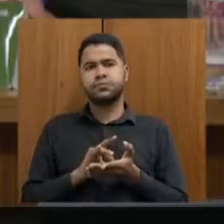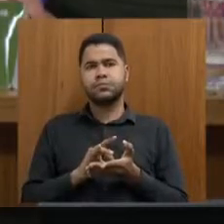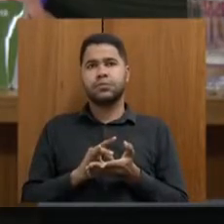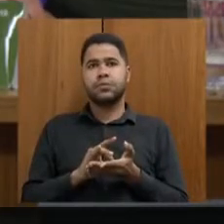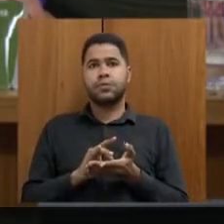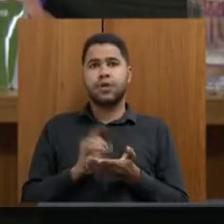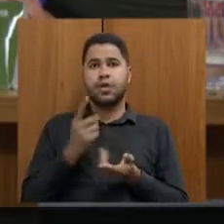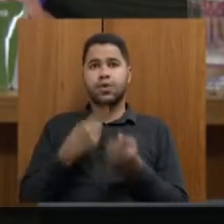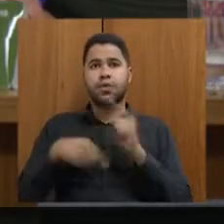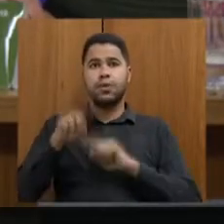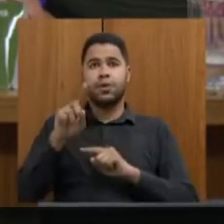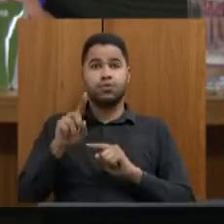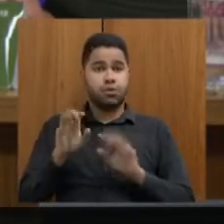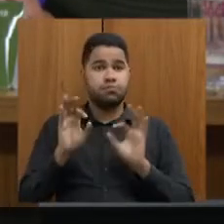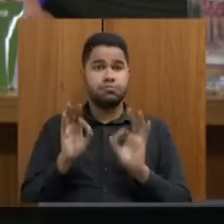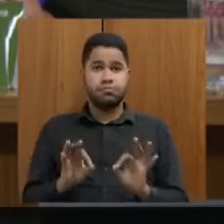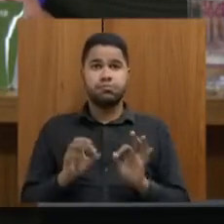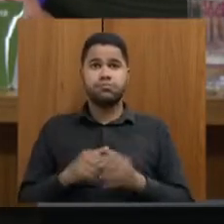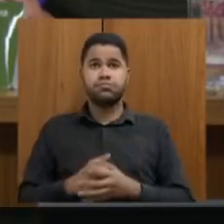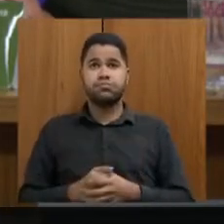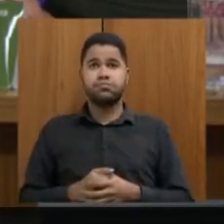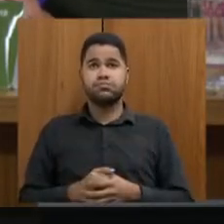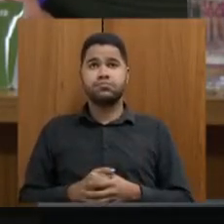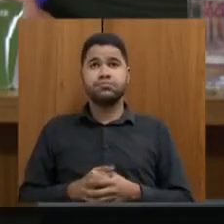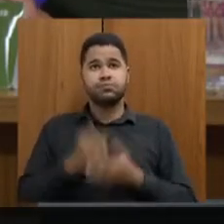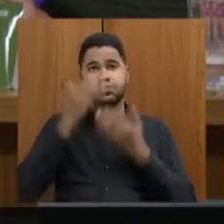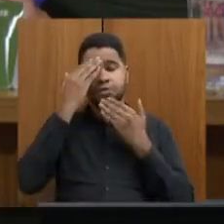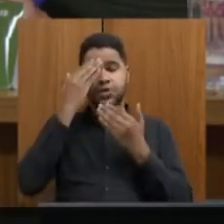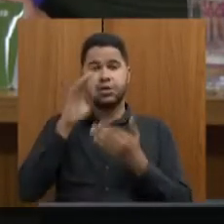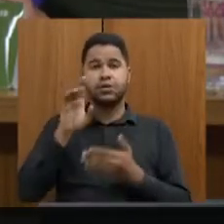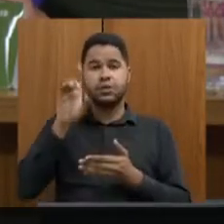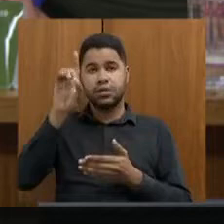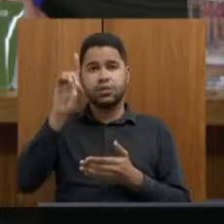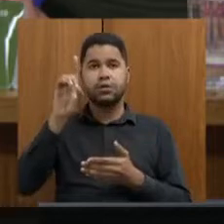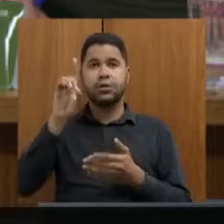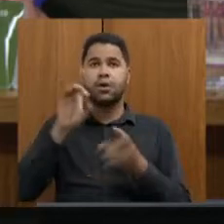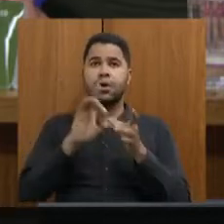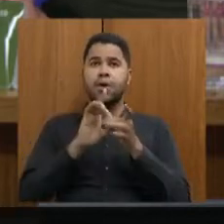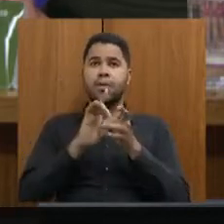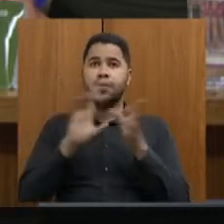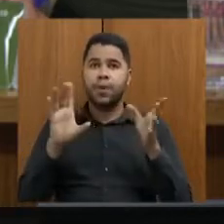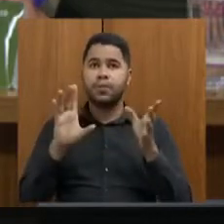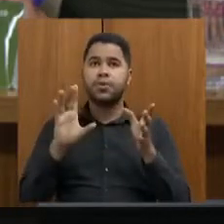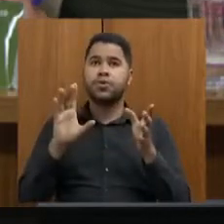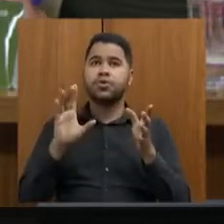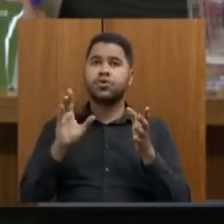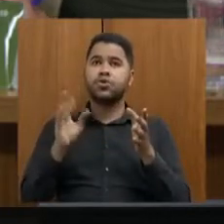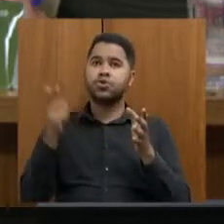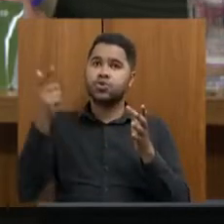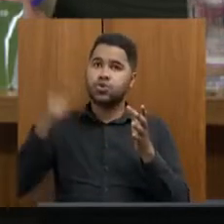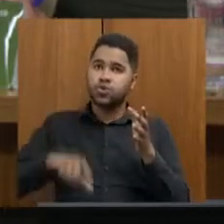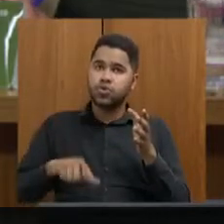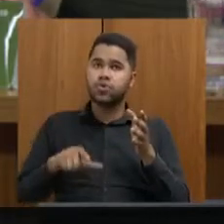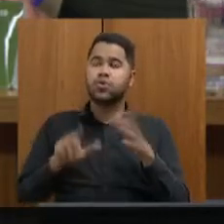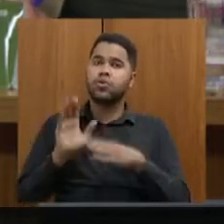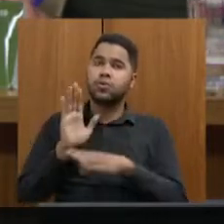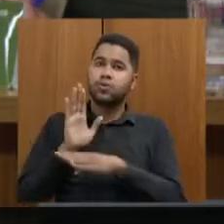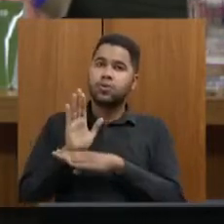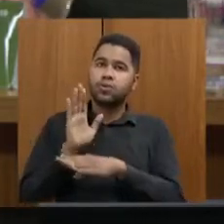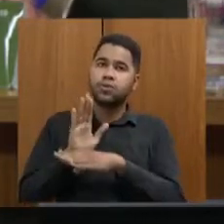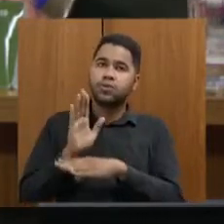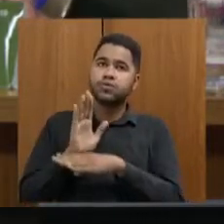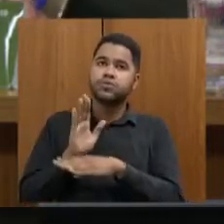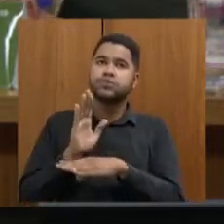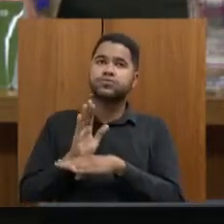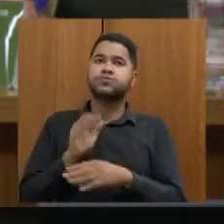recuperação que hoje já é plena e graças a Deus me permite voltar a colaborar